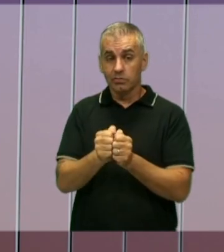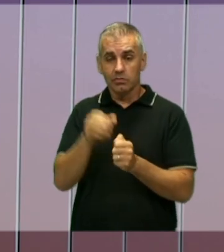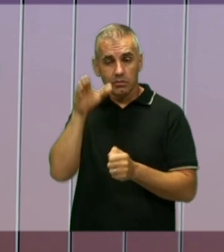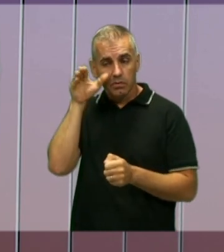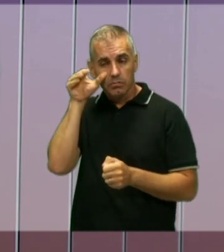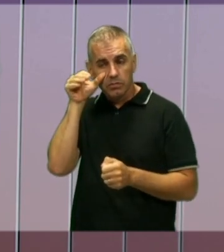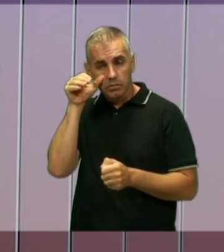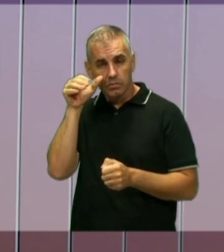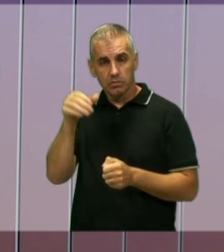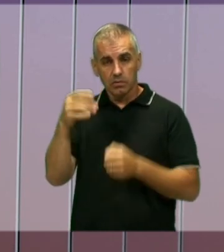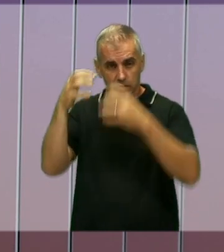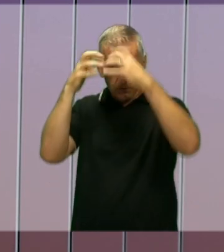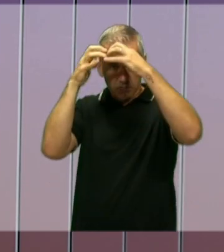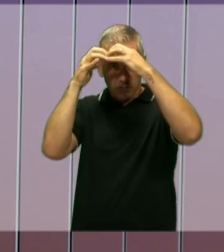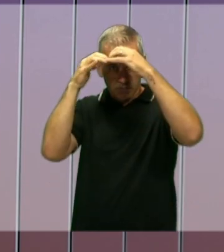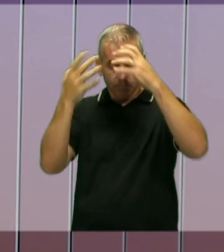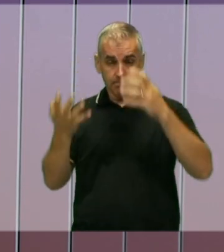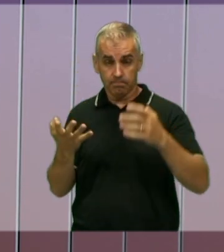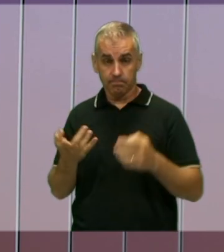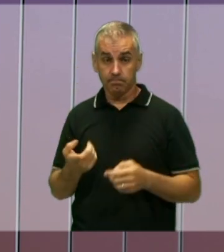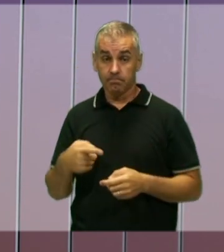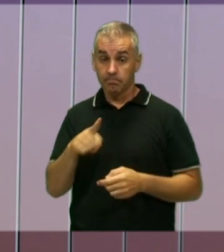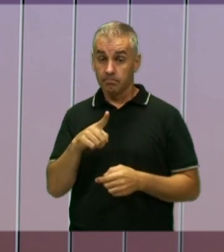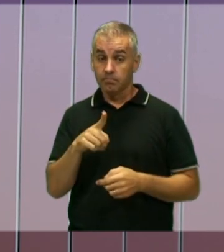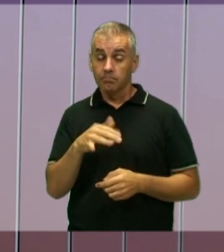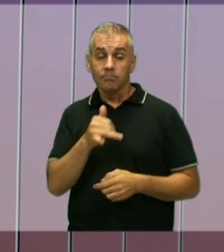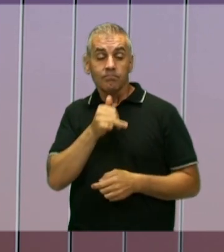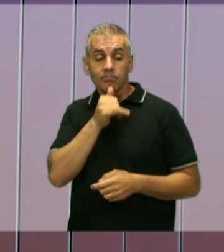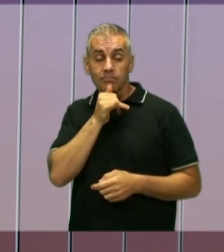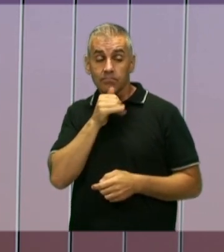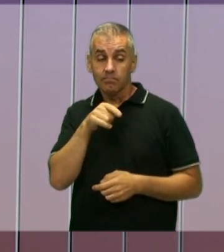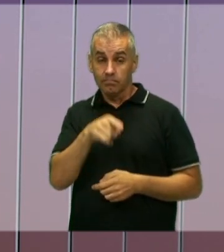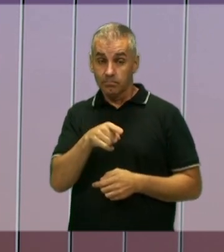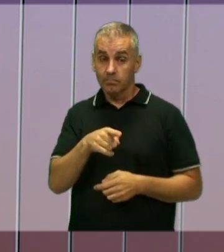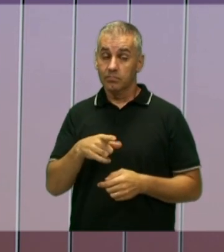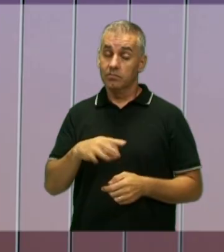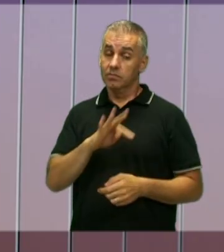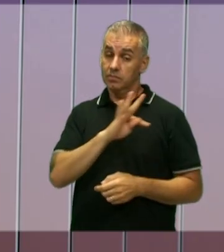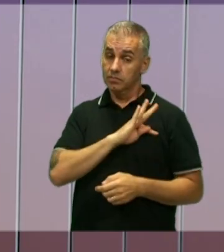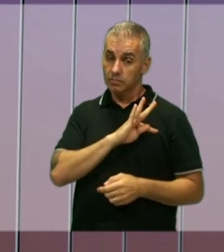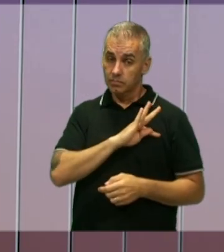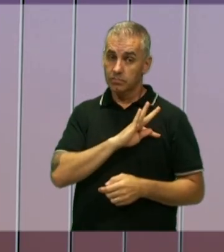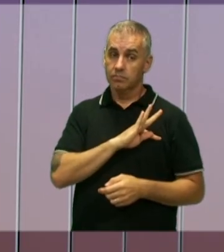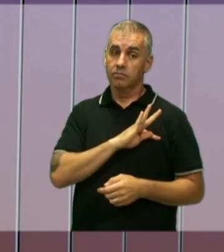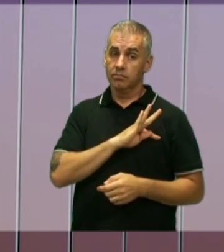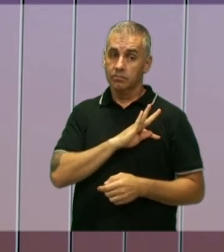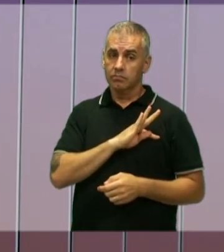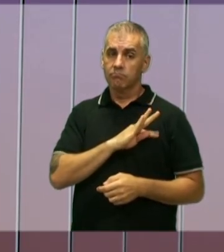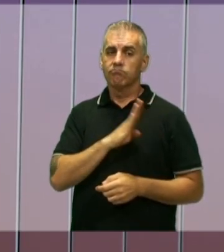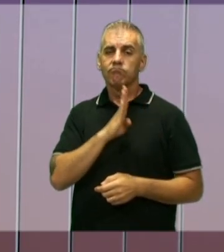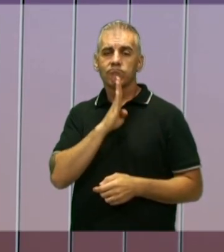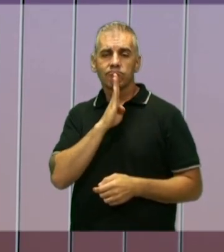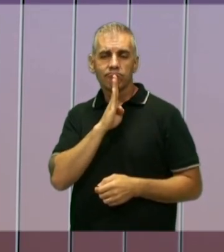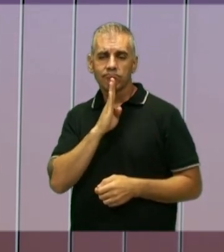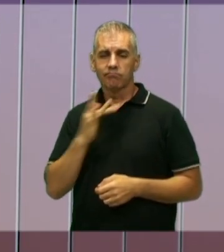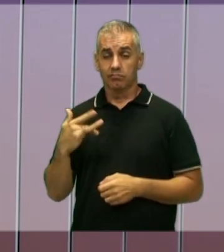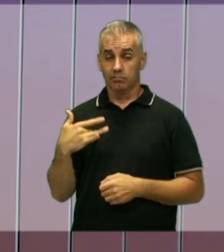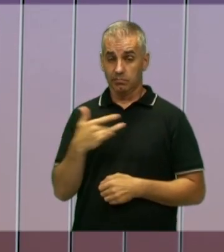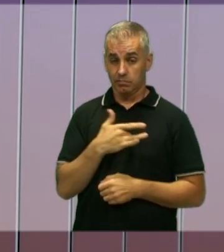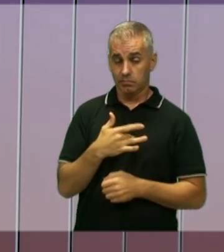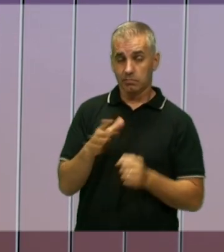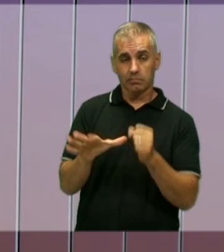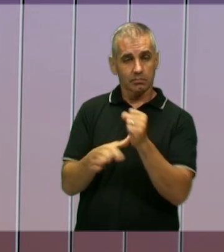Então esse é um problema sanado. Mas isso é um exemplo claro de que quando a gente traz a técnica, né, de um conhecimento, seja da saúde, da